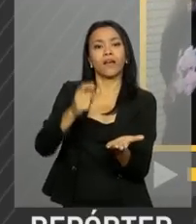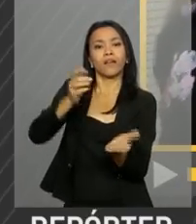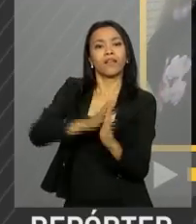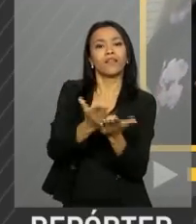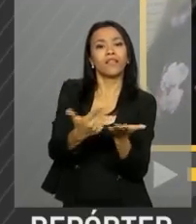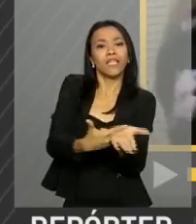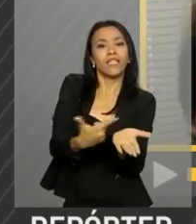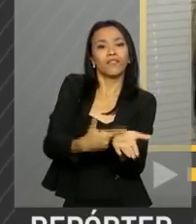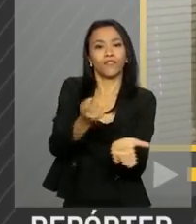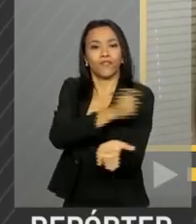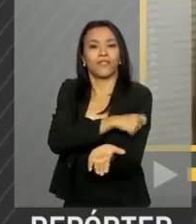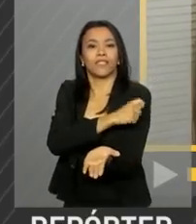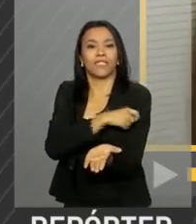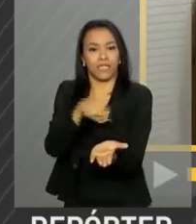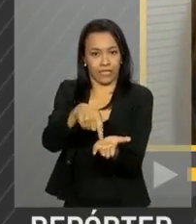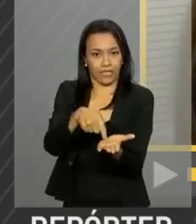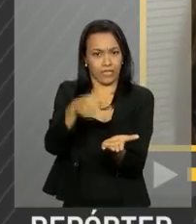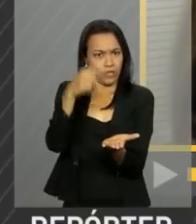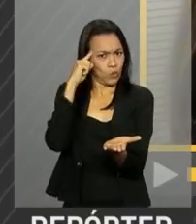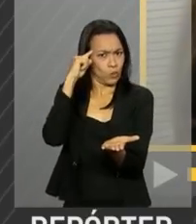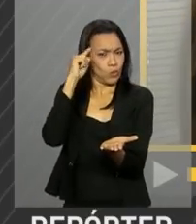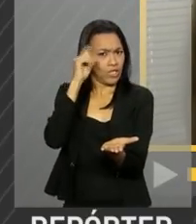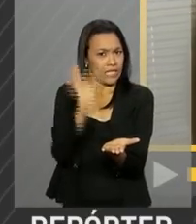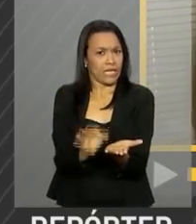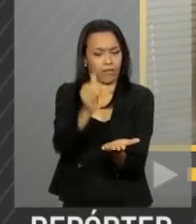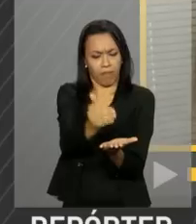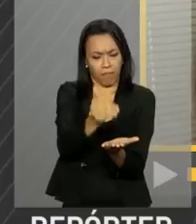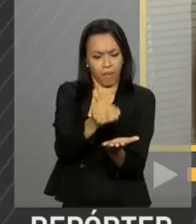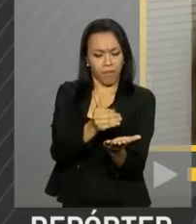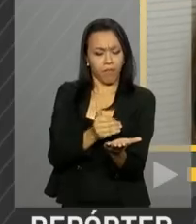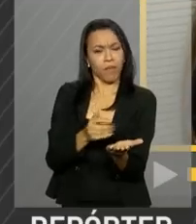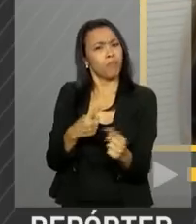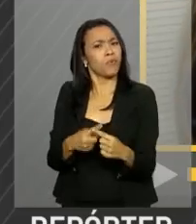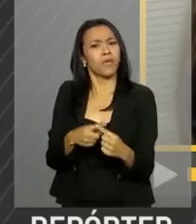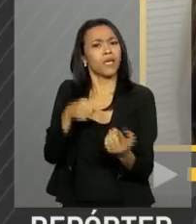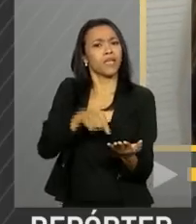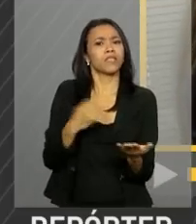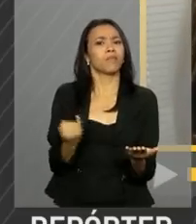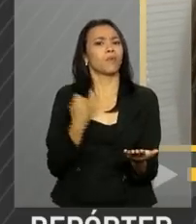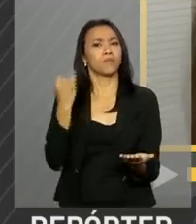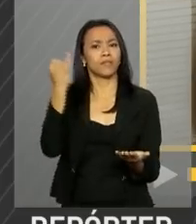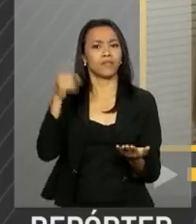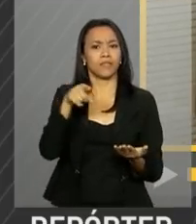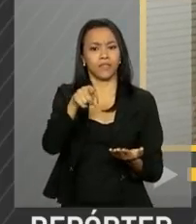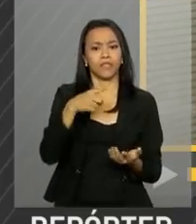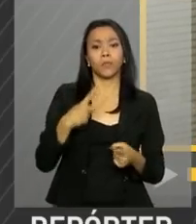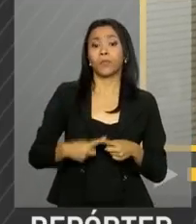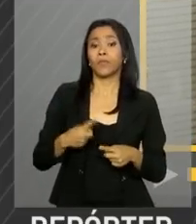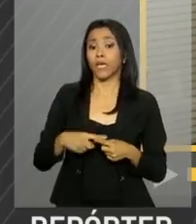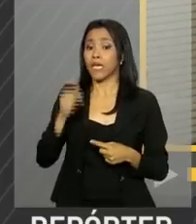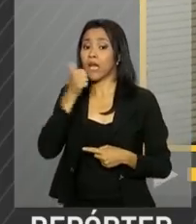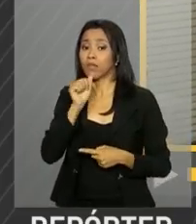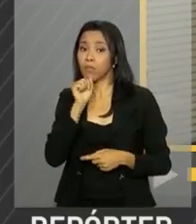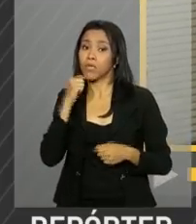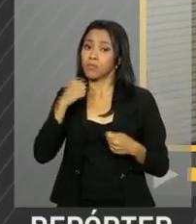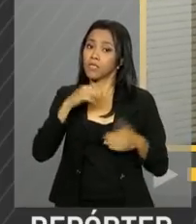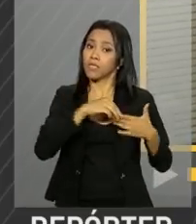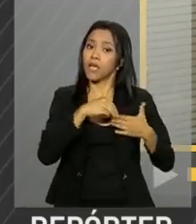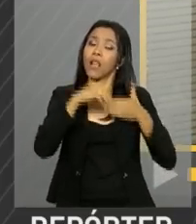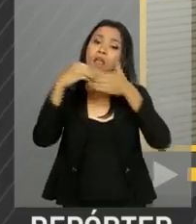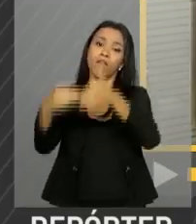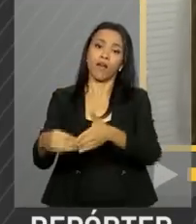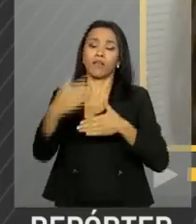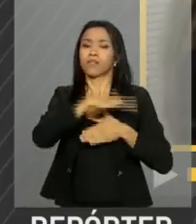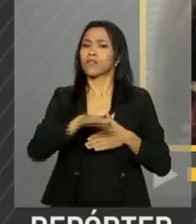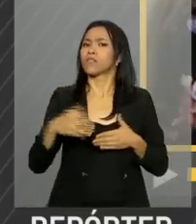e do adolescente, né? Por que manter esse cartão atualizado? Por que as mães têm que levar as crianças aí